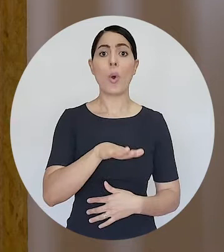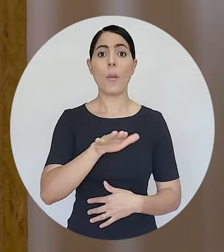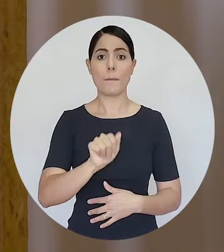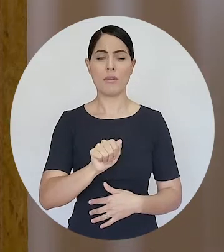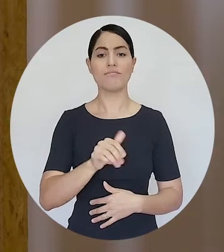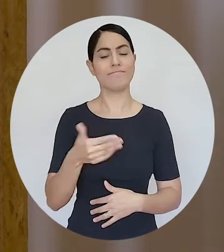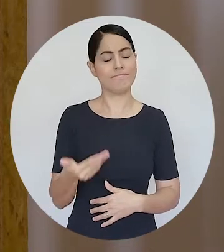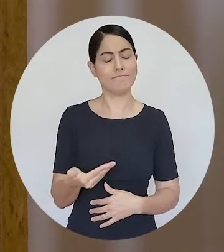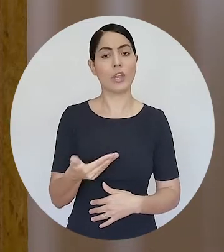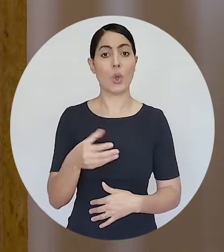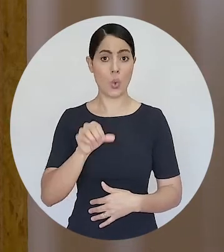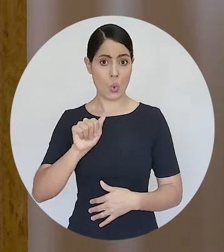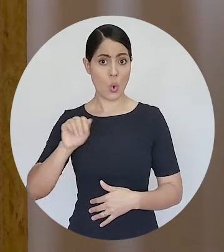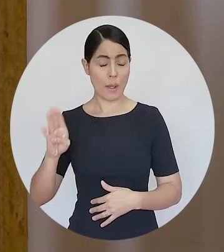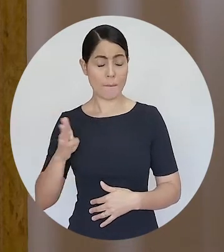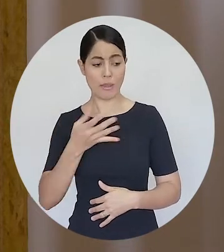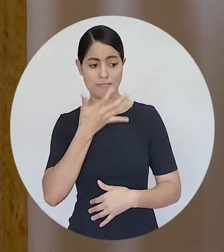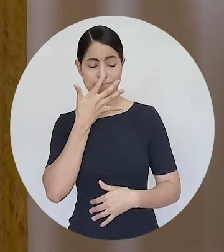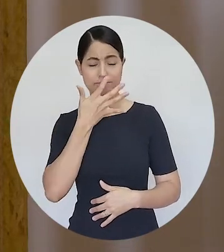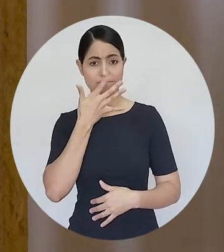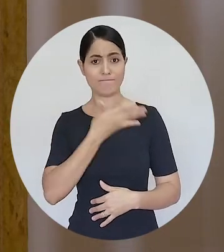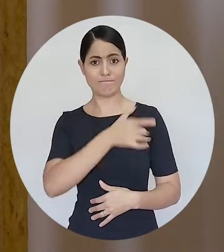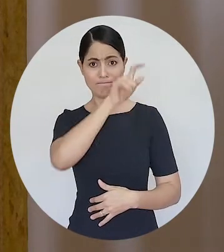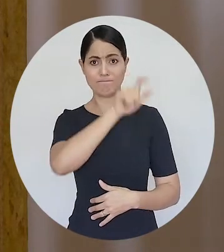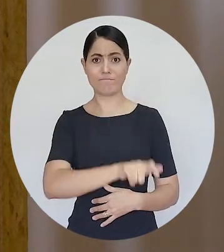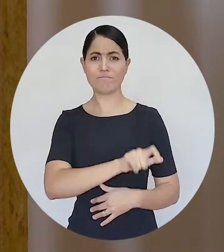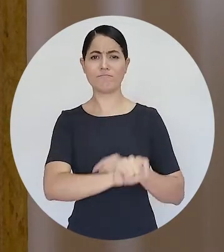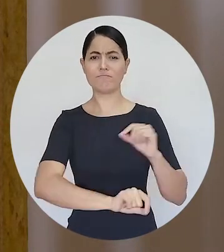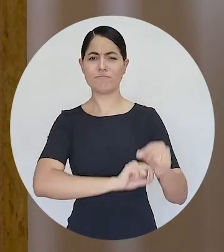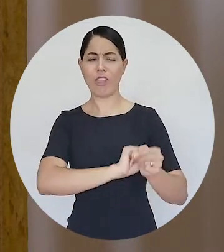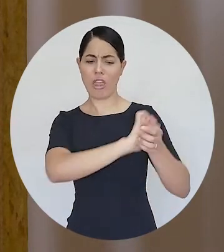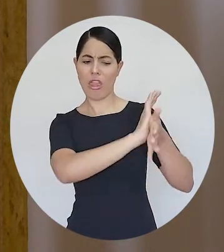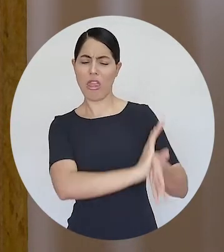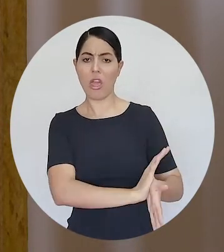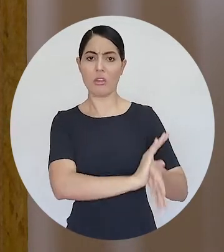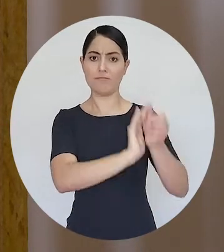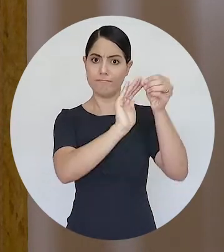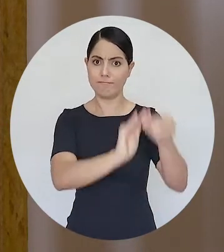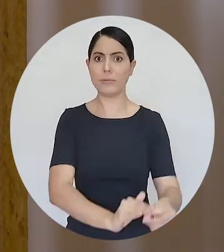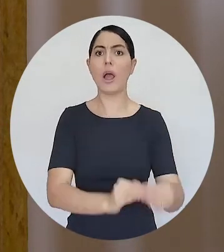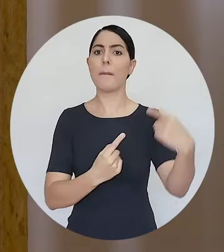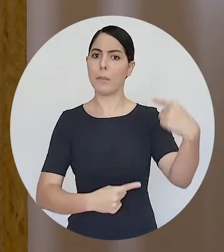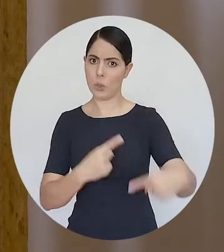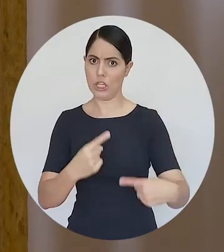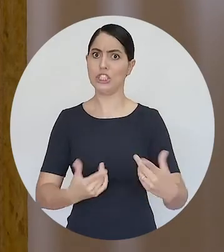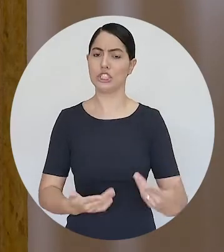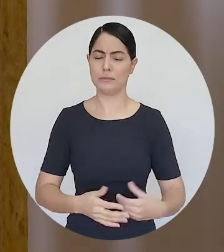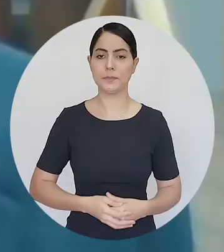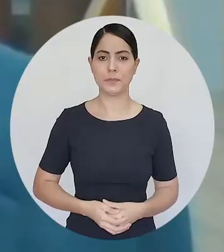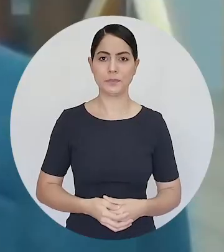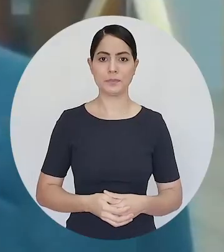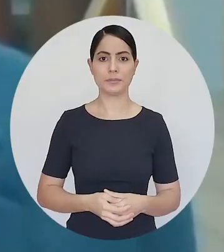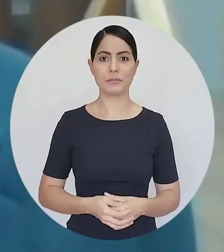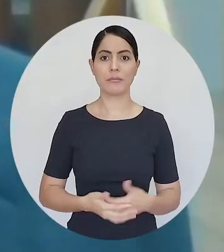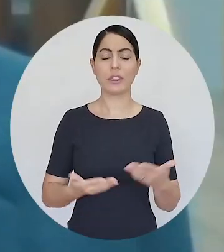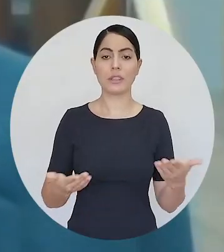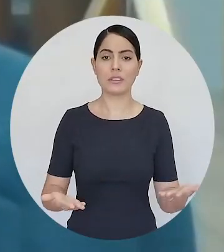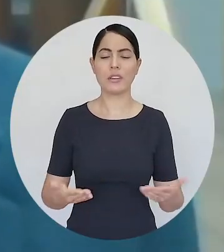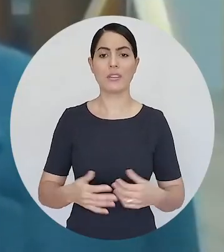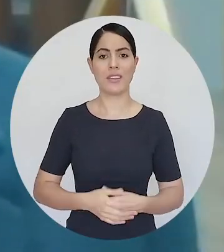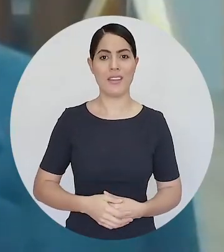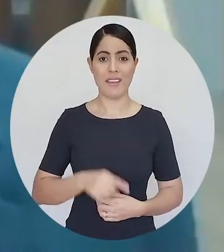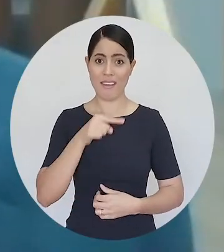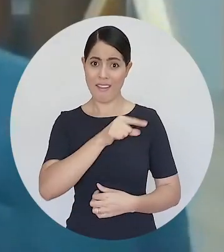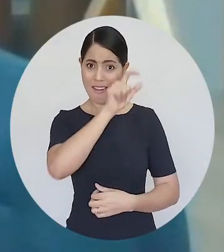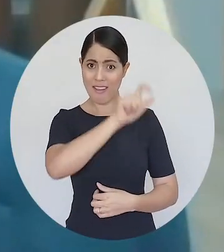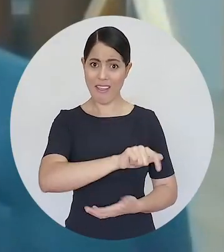o trágico episódio foi uma clara e cruel tentativa de intimidação política. Lida